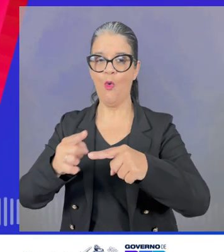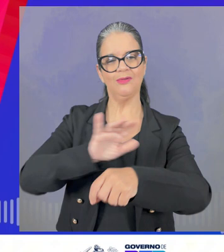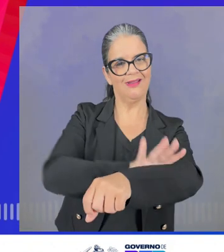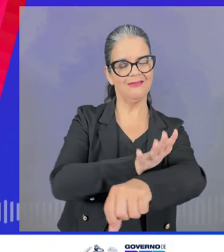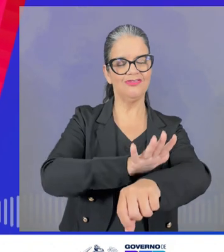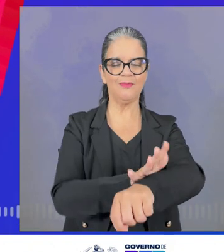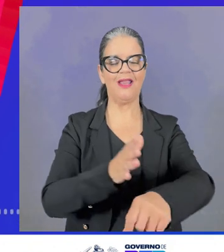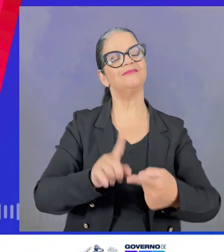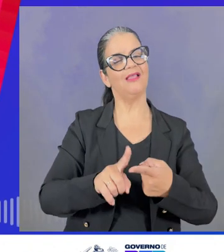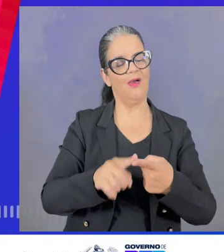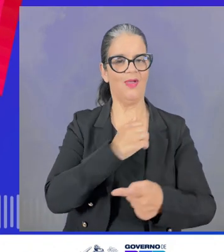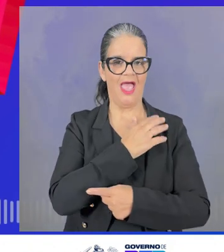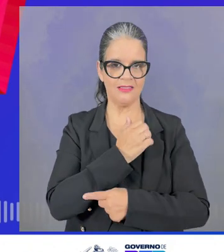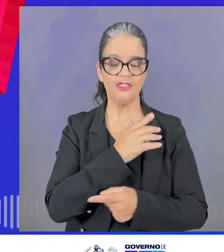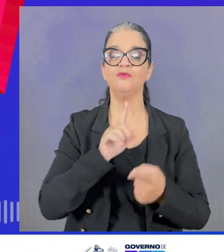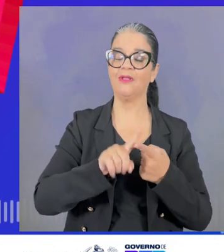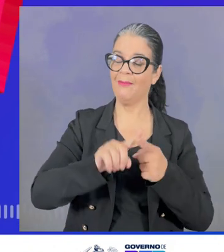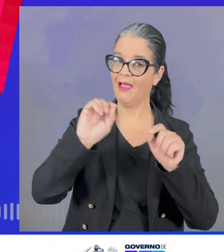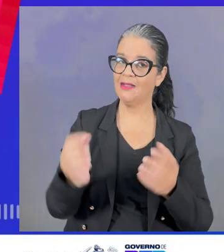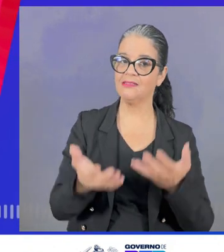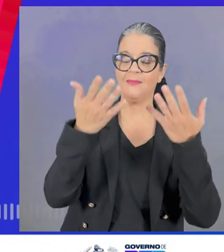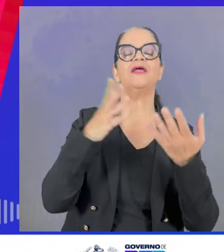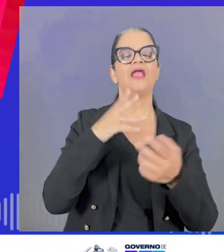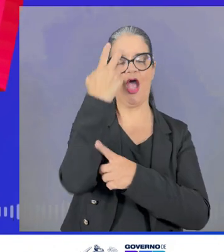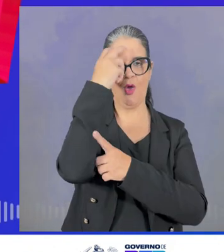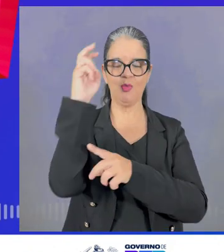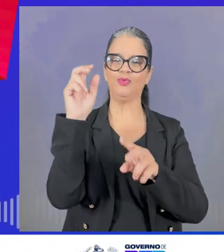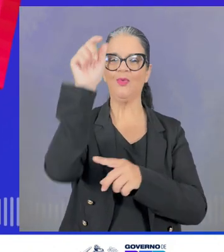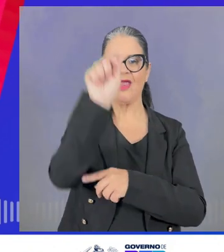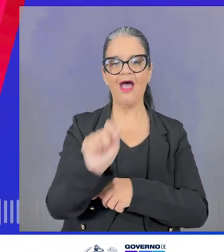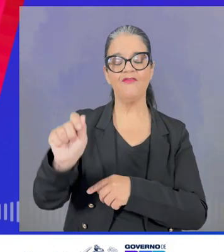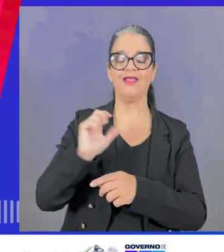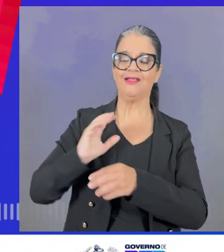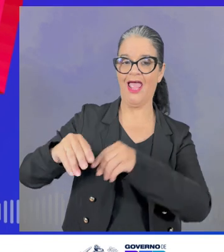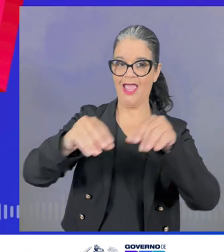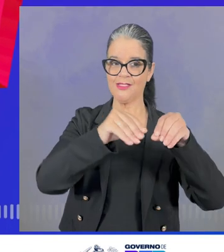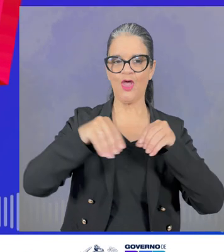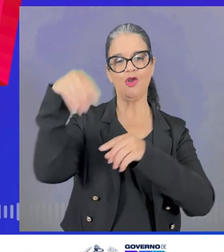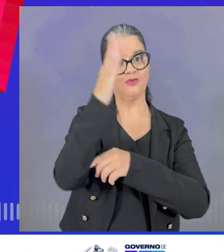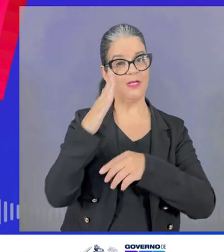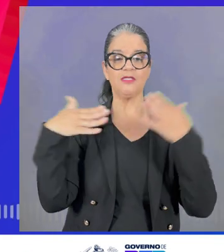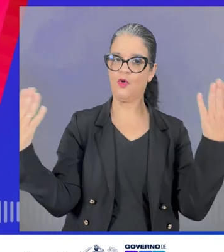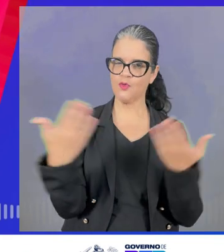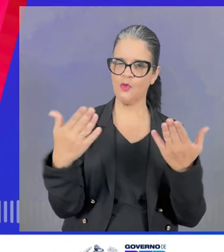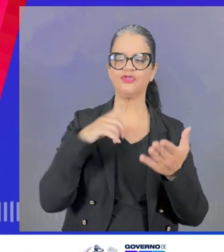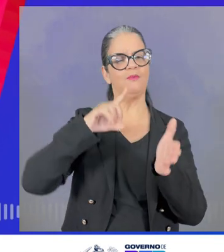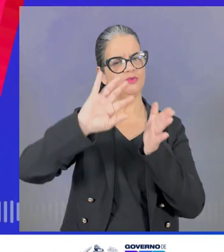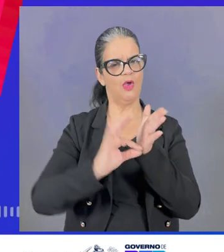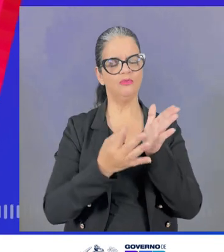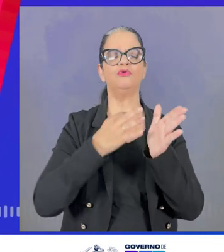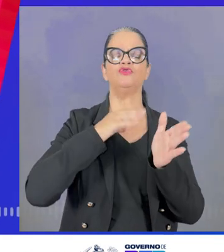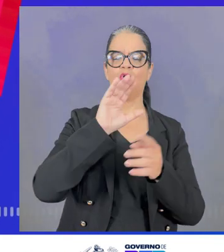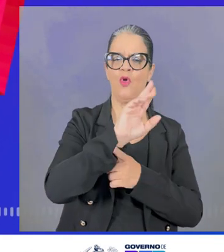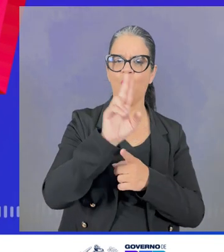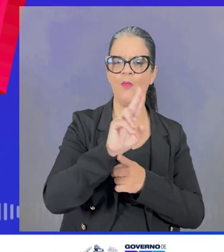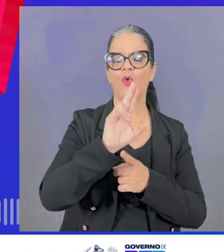racismo além de celebrar a riqueza da cultura africana em solo Brasileiro hoje temos autores como Conceição